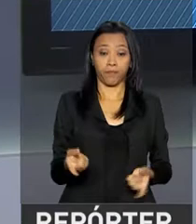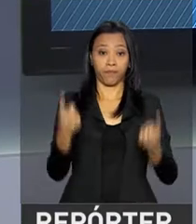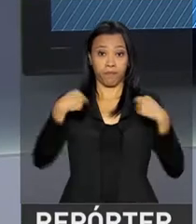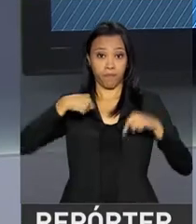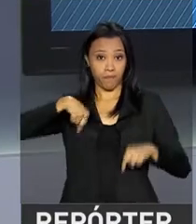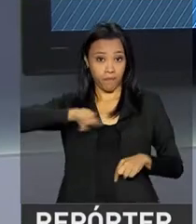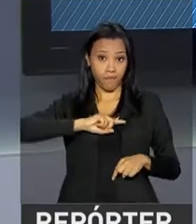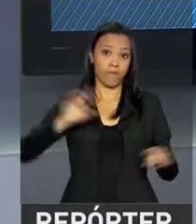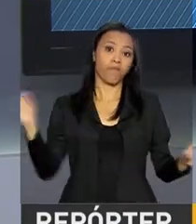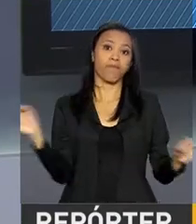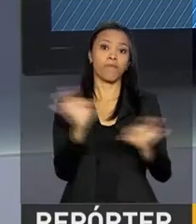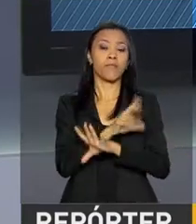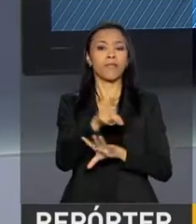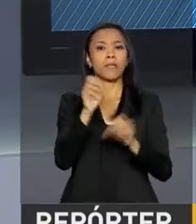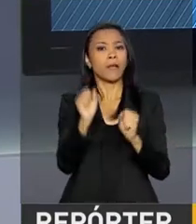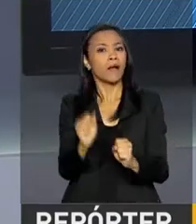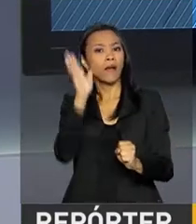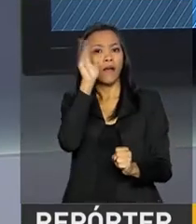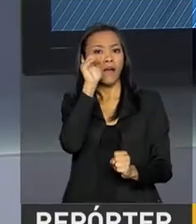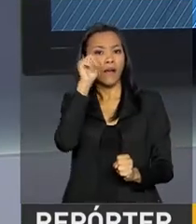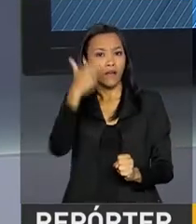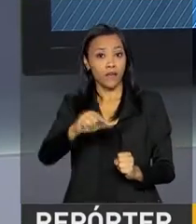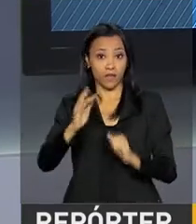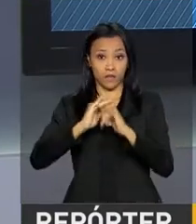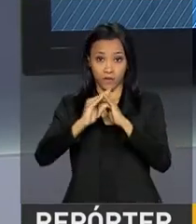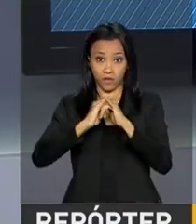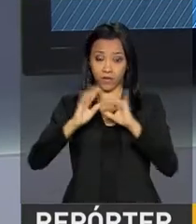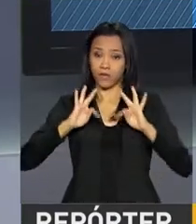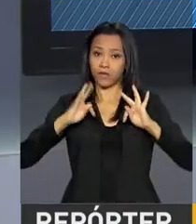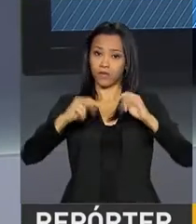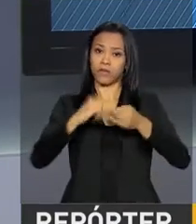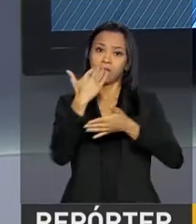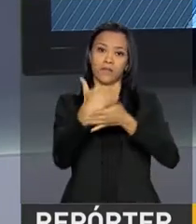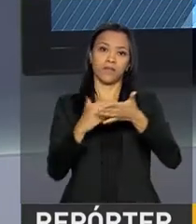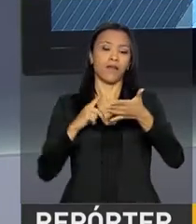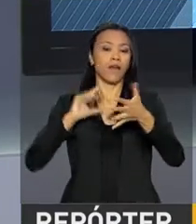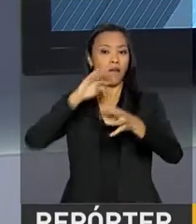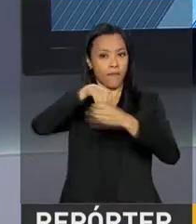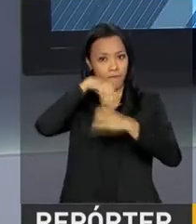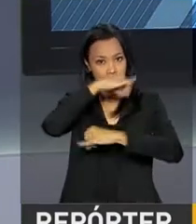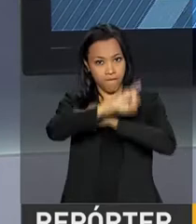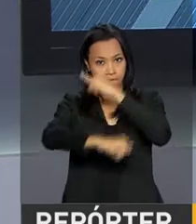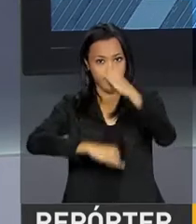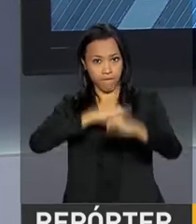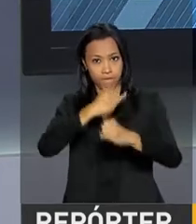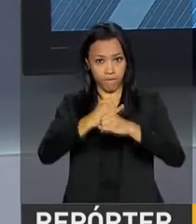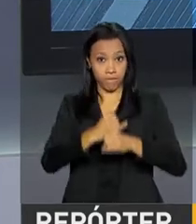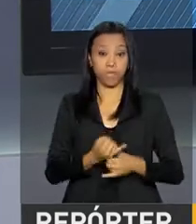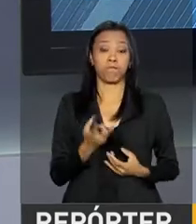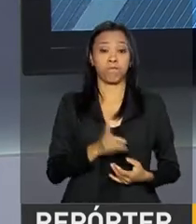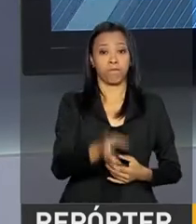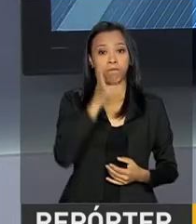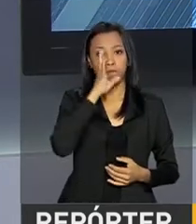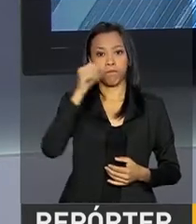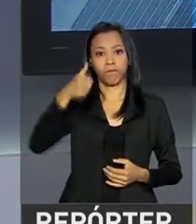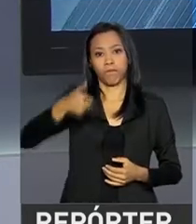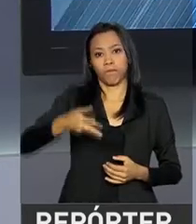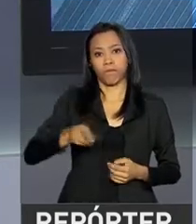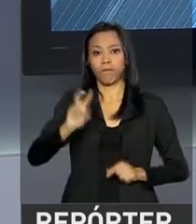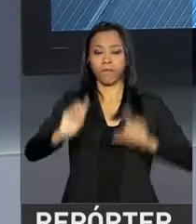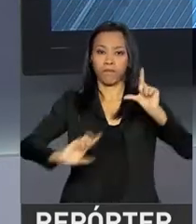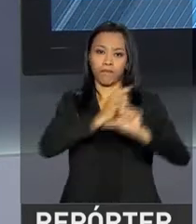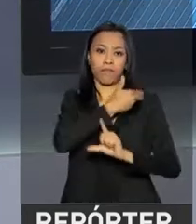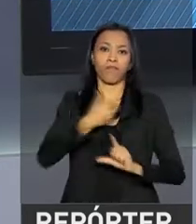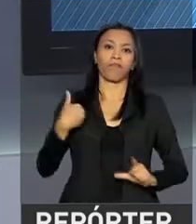ficamos por aqui você pode rever as reportagens no youtube e toda a programação também está na página da nbr na internet continue na